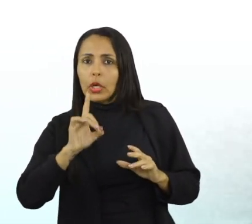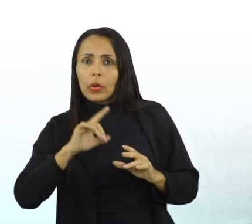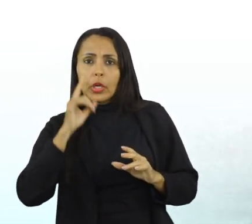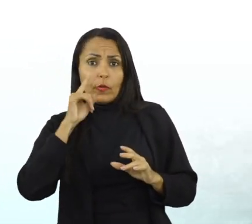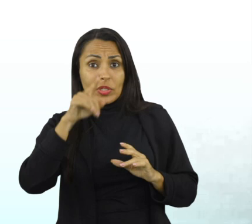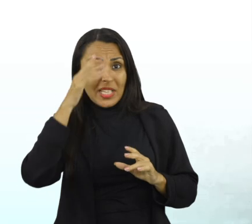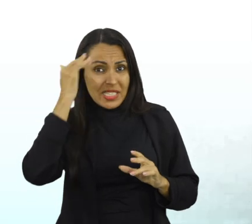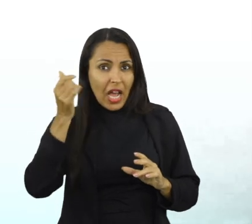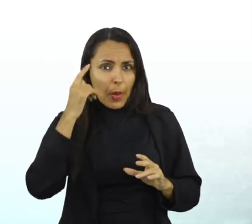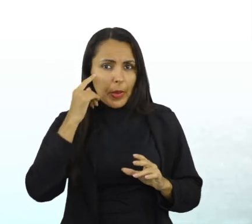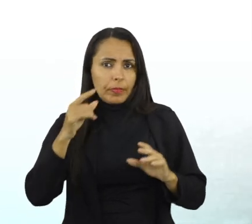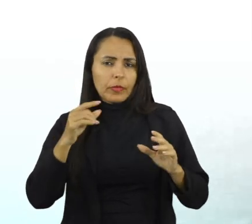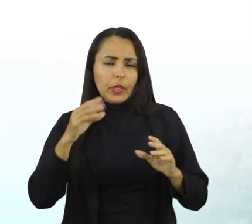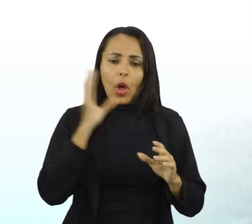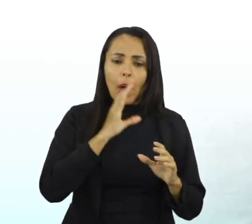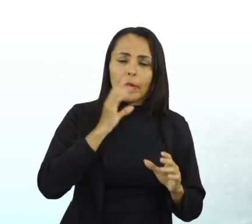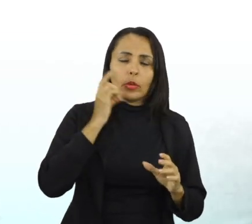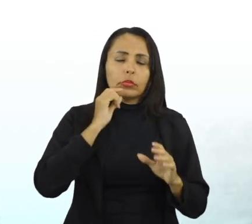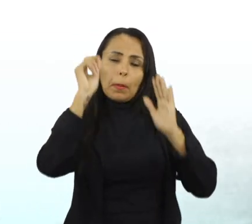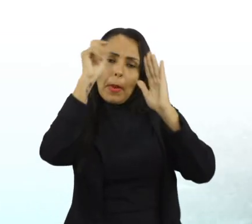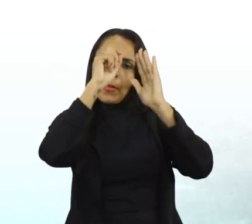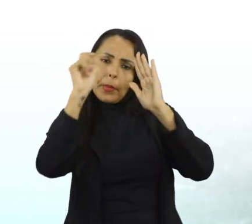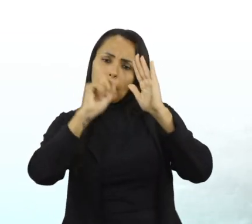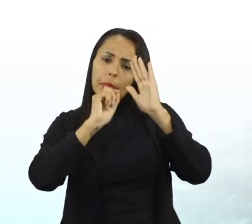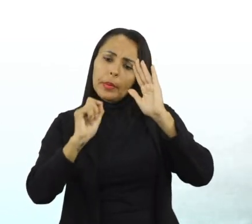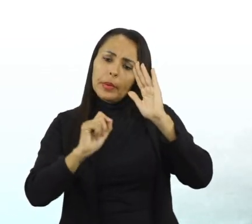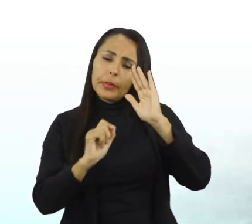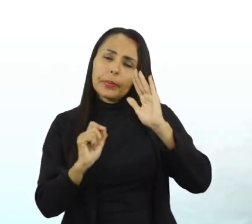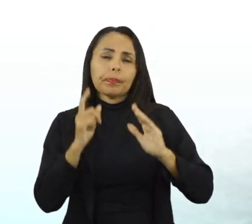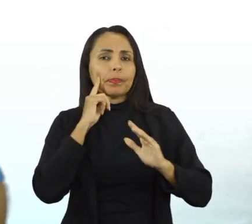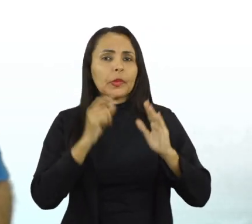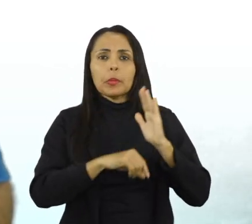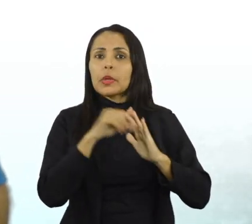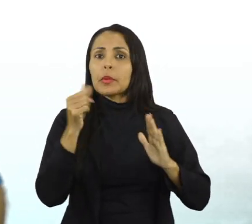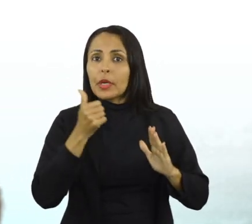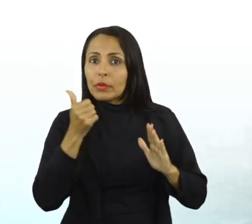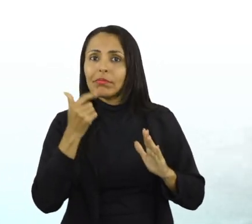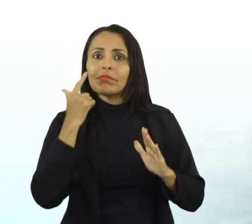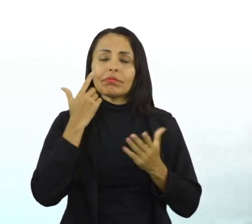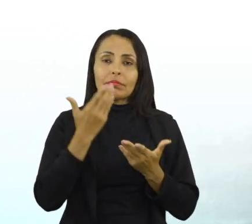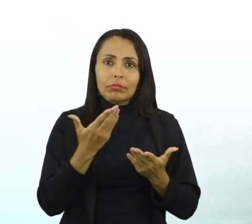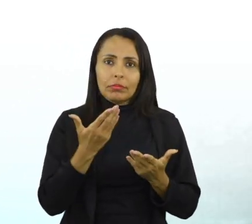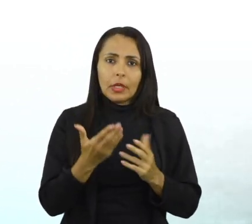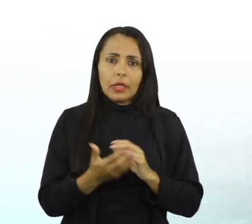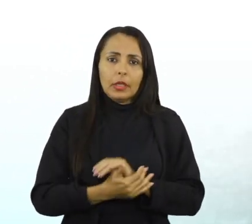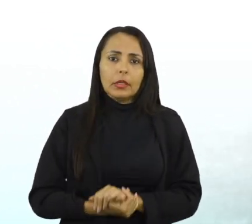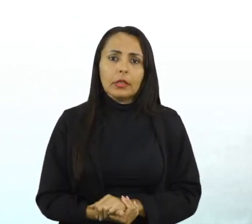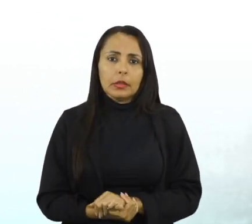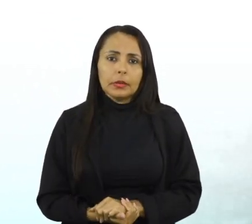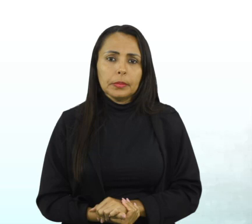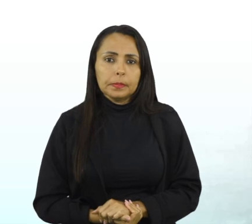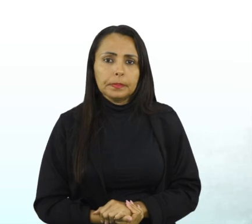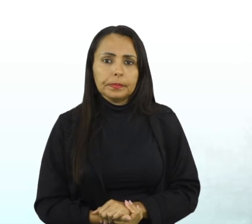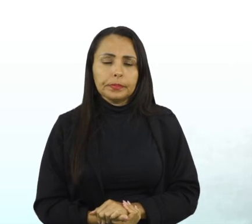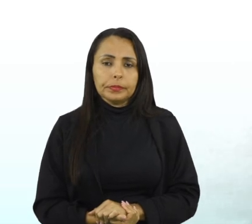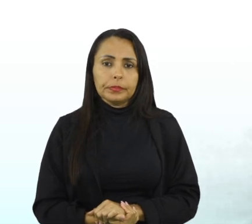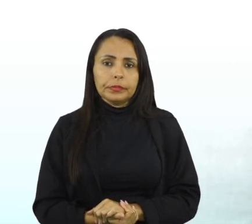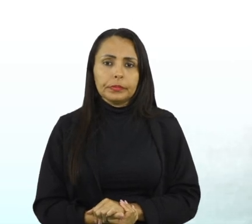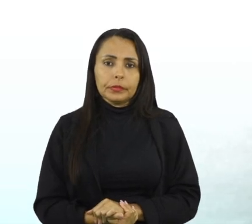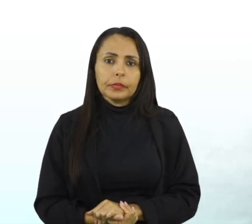resolve questões que você sabe, você vai ter a convicção se está dominando o conteúdo ou não.